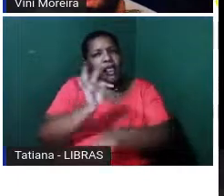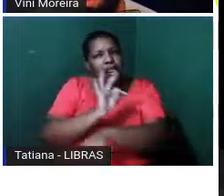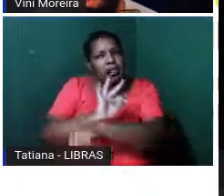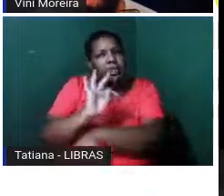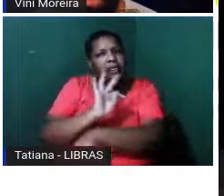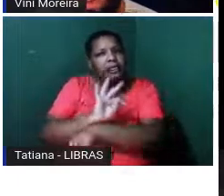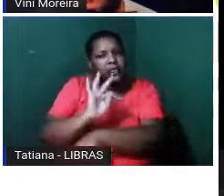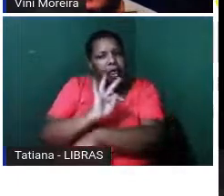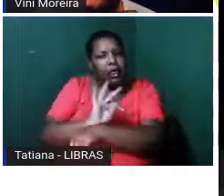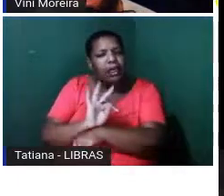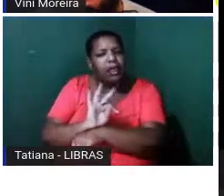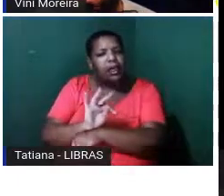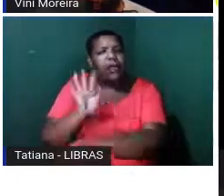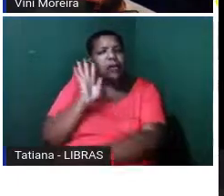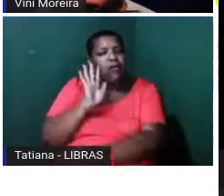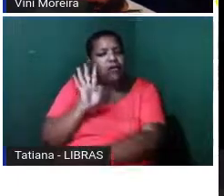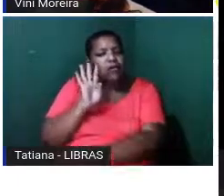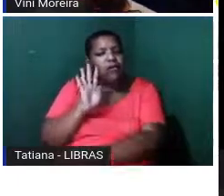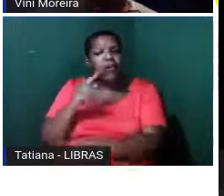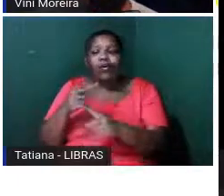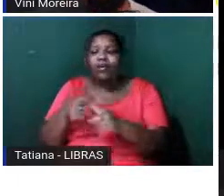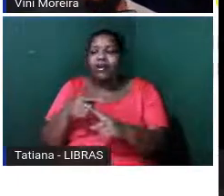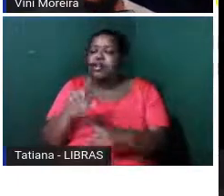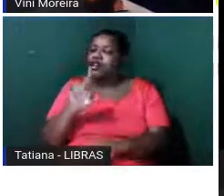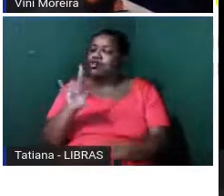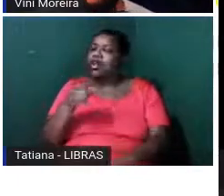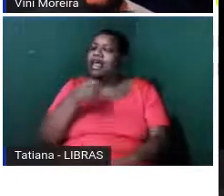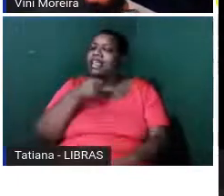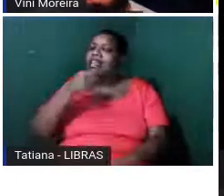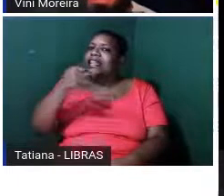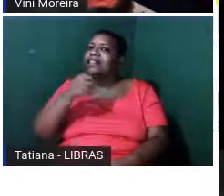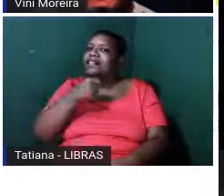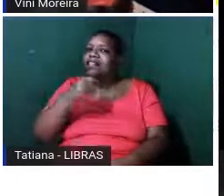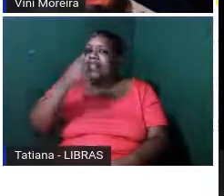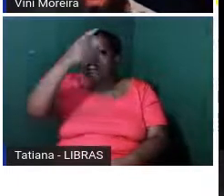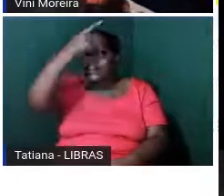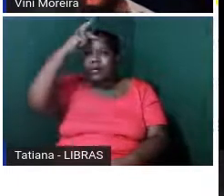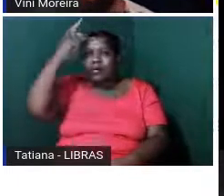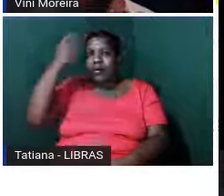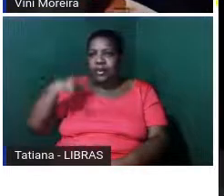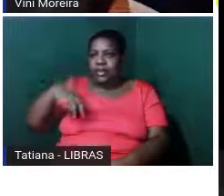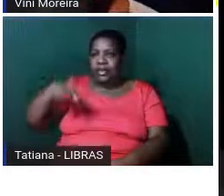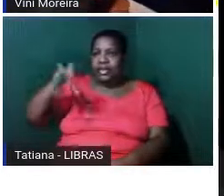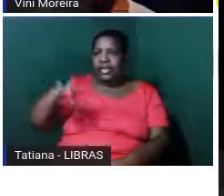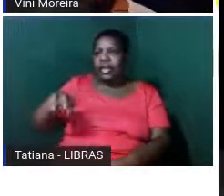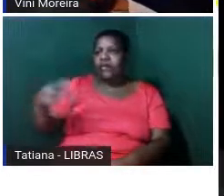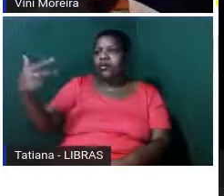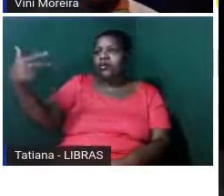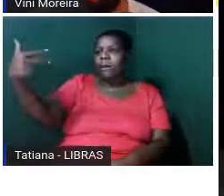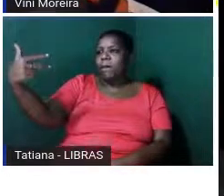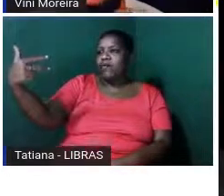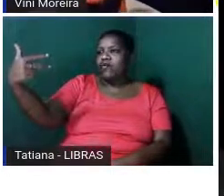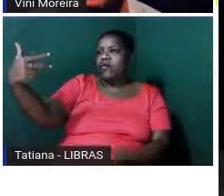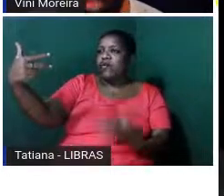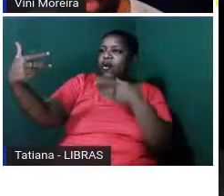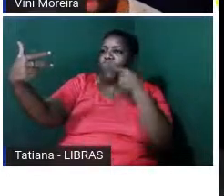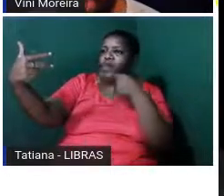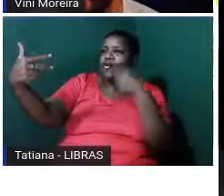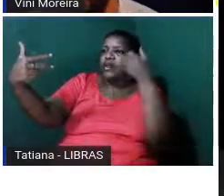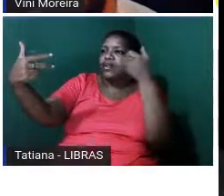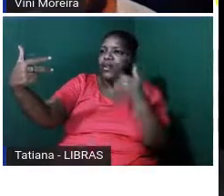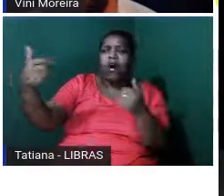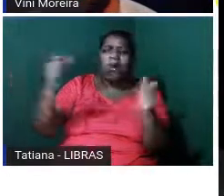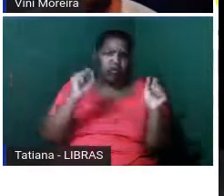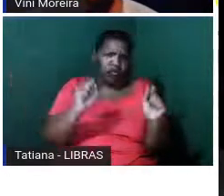ficou bacana porque se eu só entrevistar se alguém colocar se alguém sentado na frente da câmera explicando eu